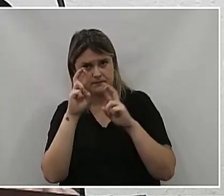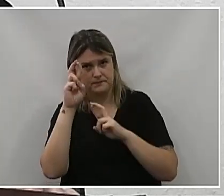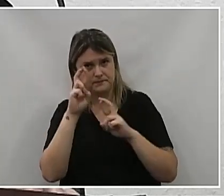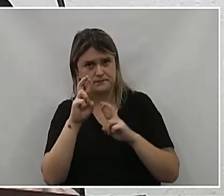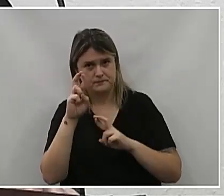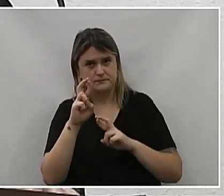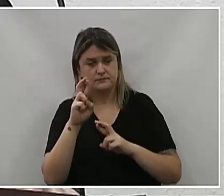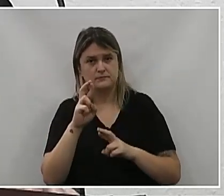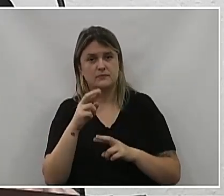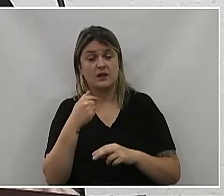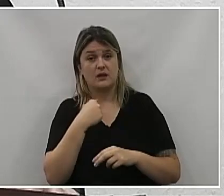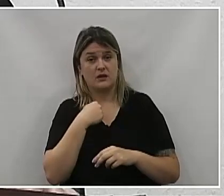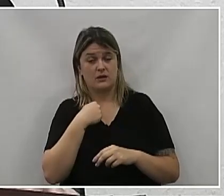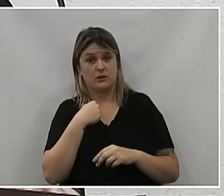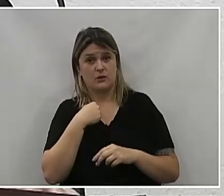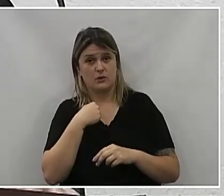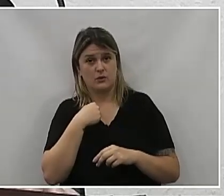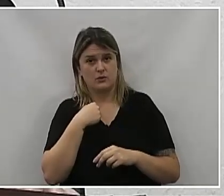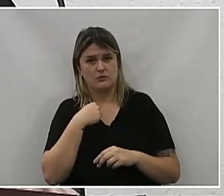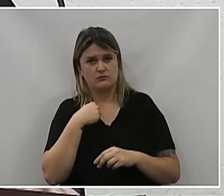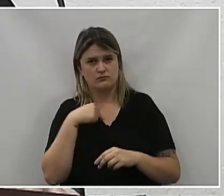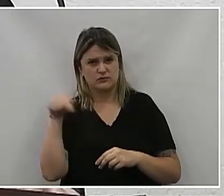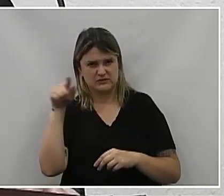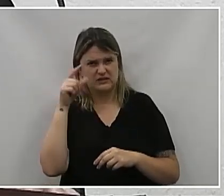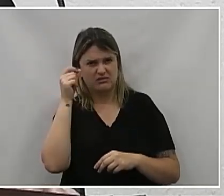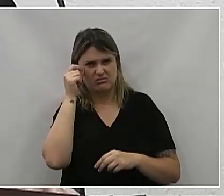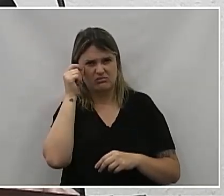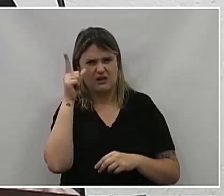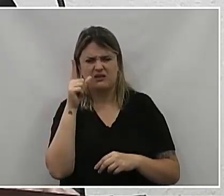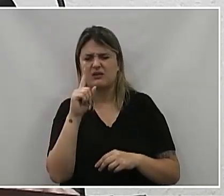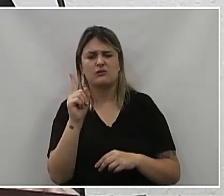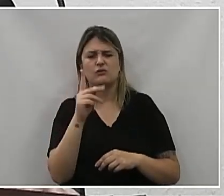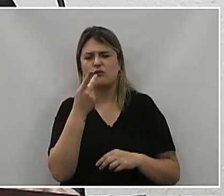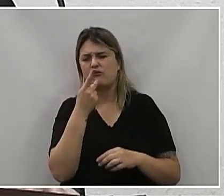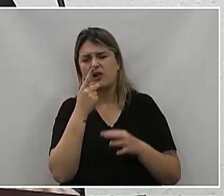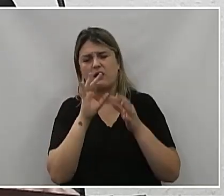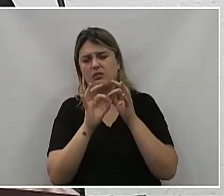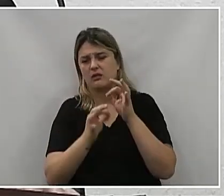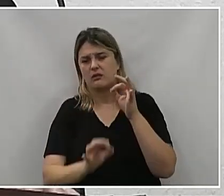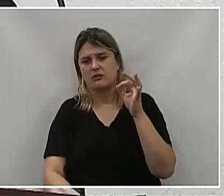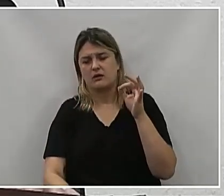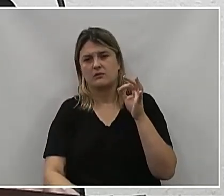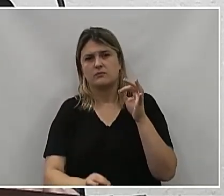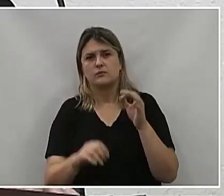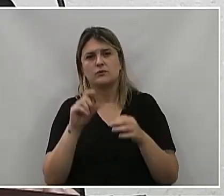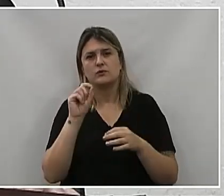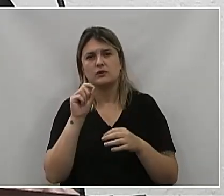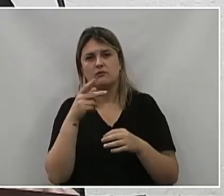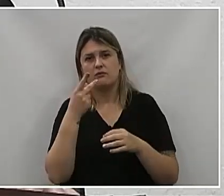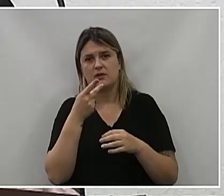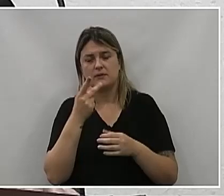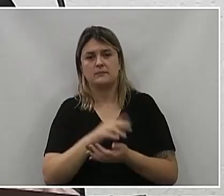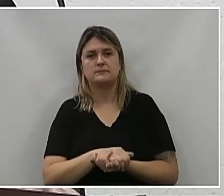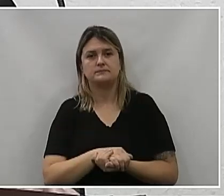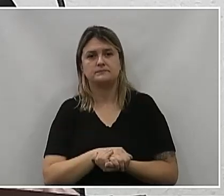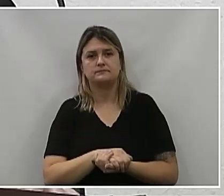fiscalização. Só para vocês terem uma ideia, eu nem vou entrar a fundo no que eu vou falar aqui. Eu tive que transferir